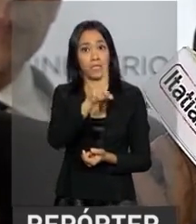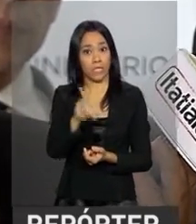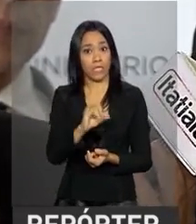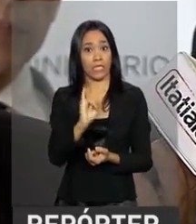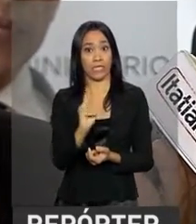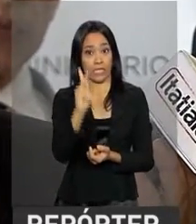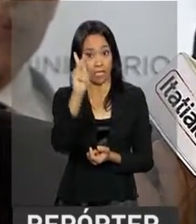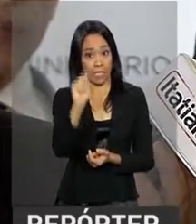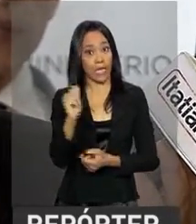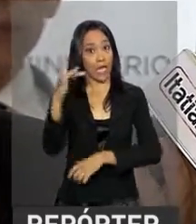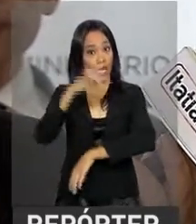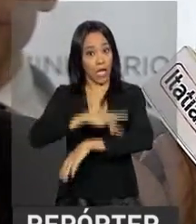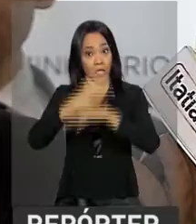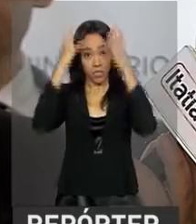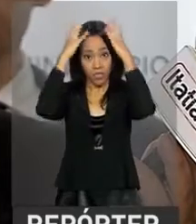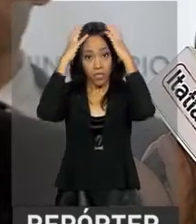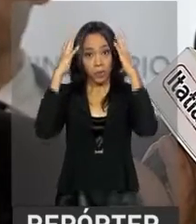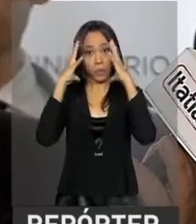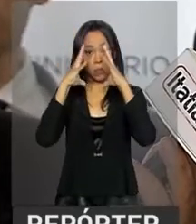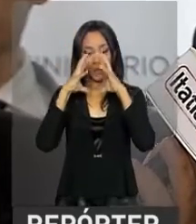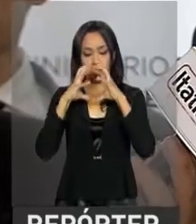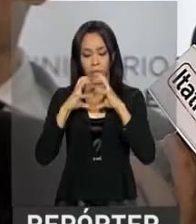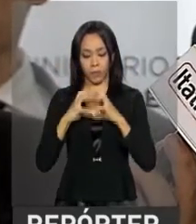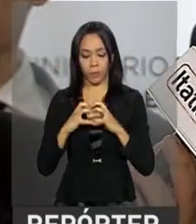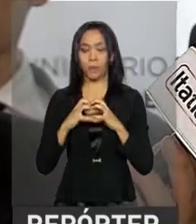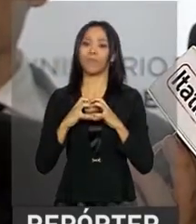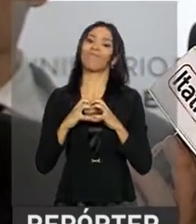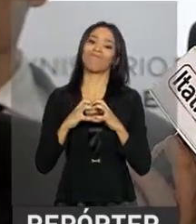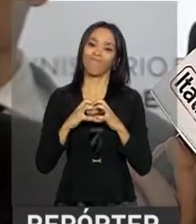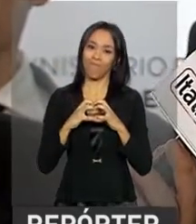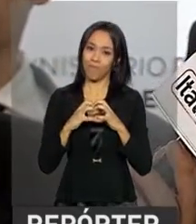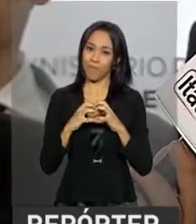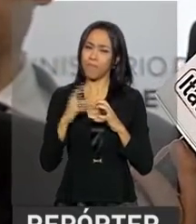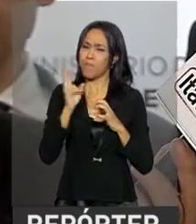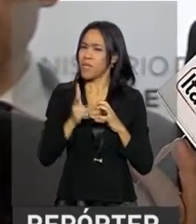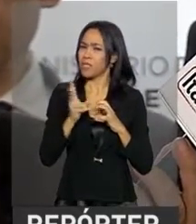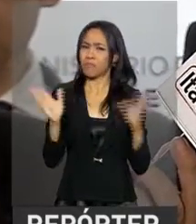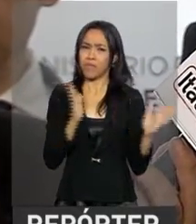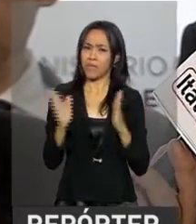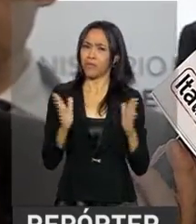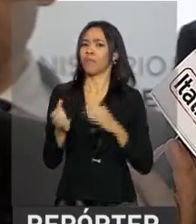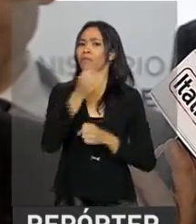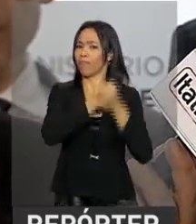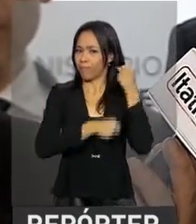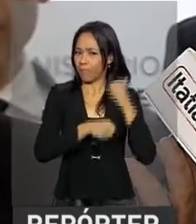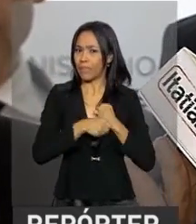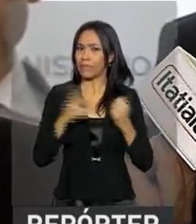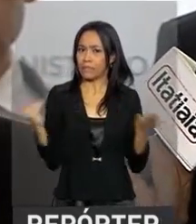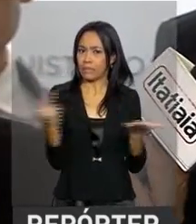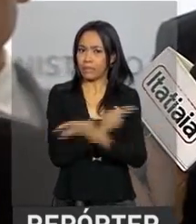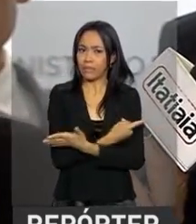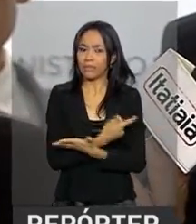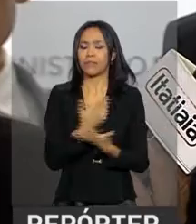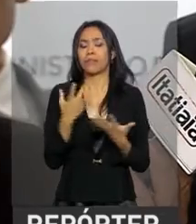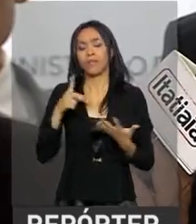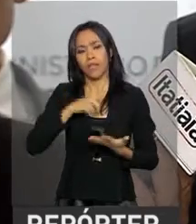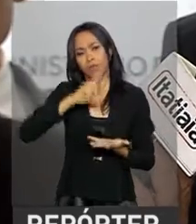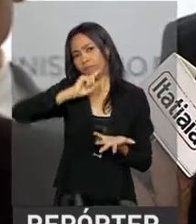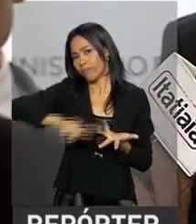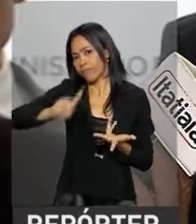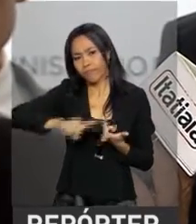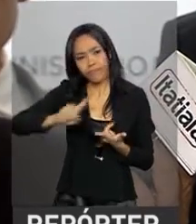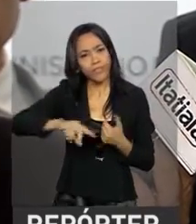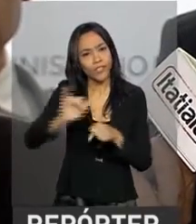de microcefalia um relativamente o mesmo período do ano passado temos uma série de ações que o ministério